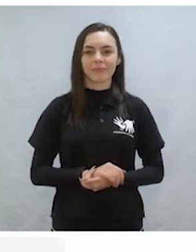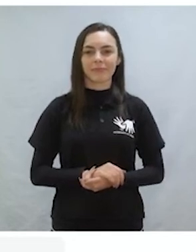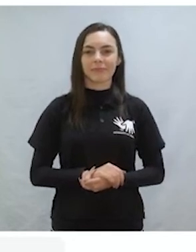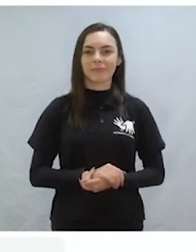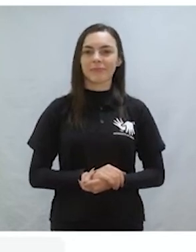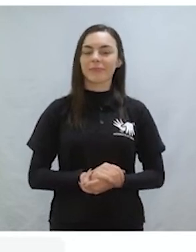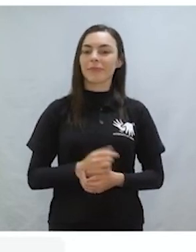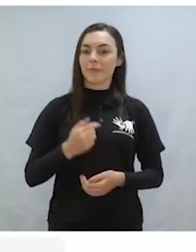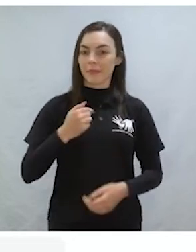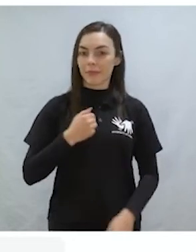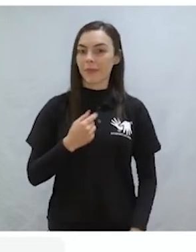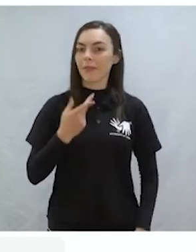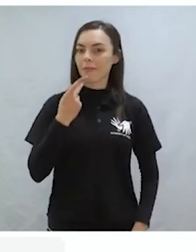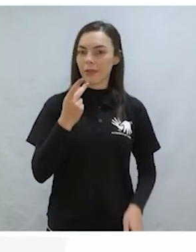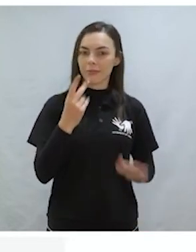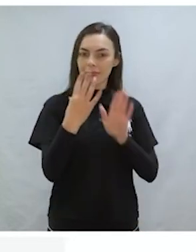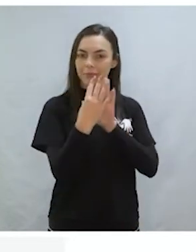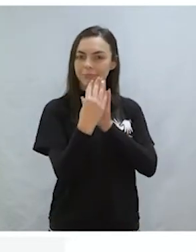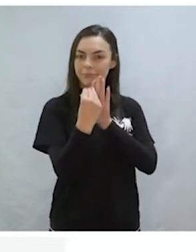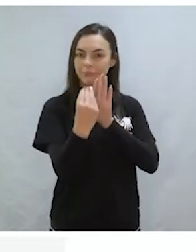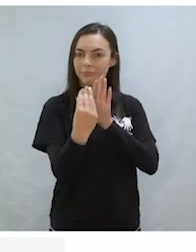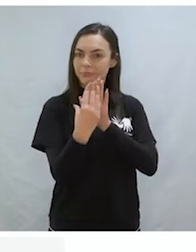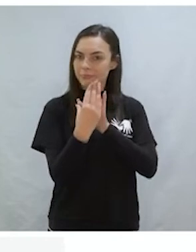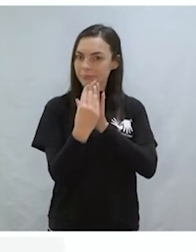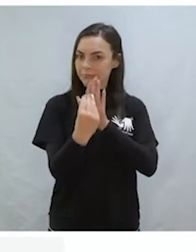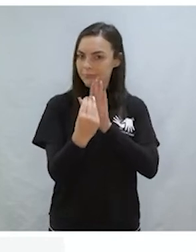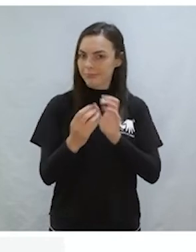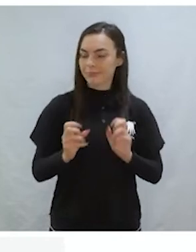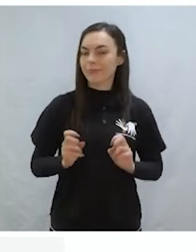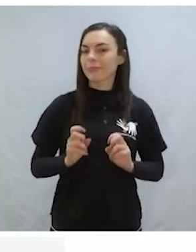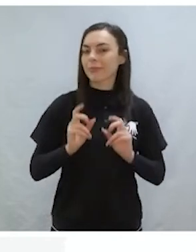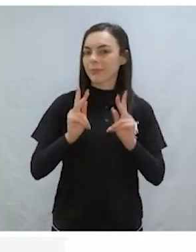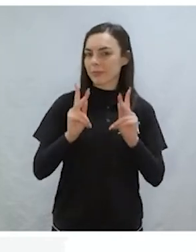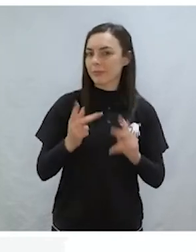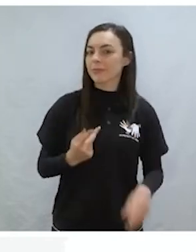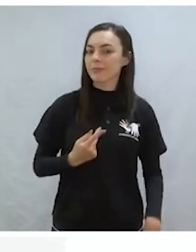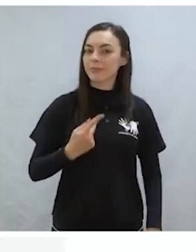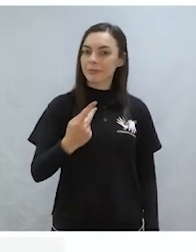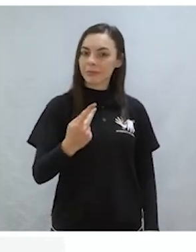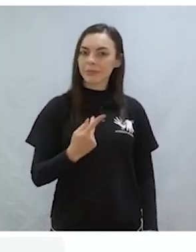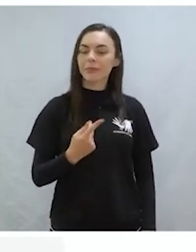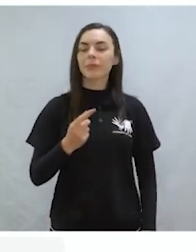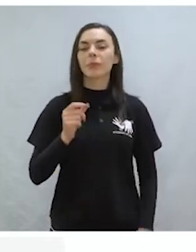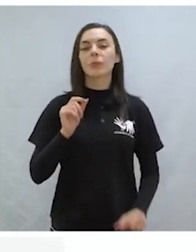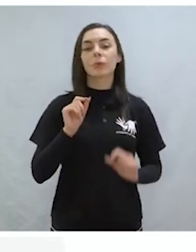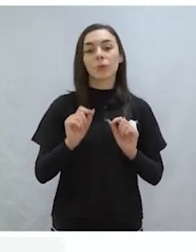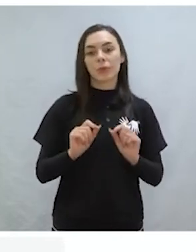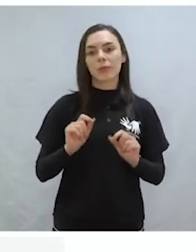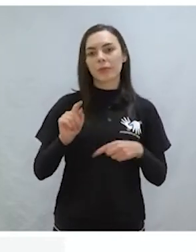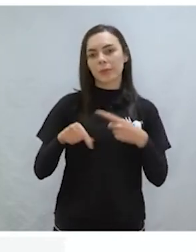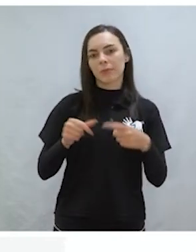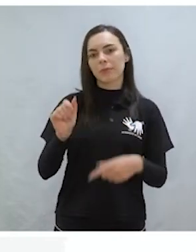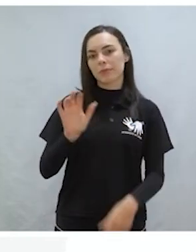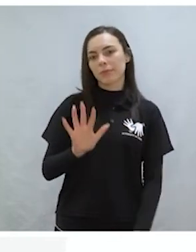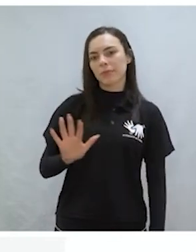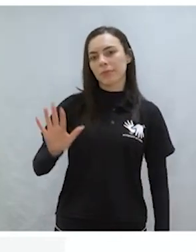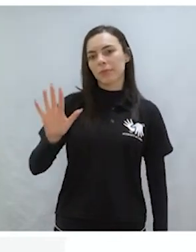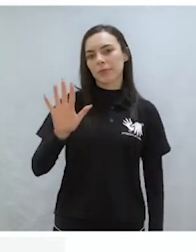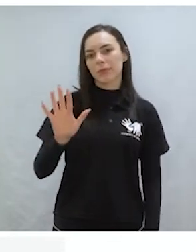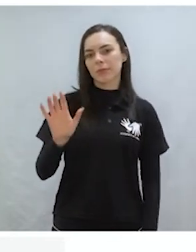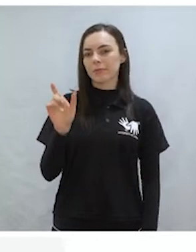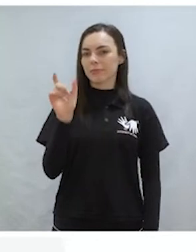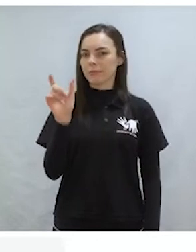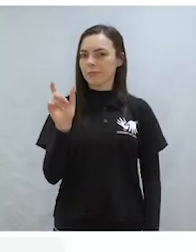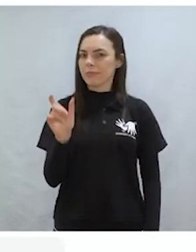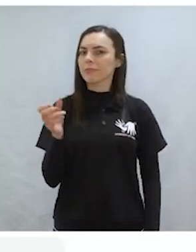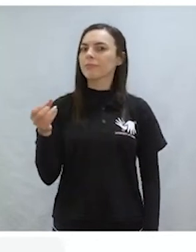Vamos, recita comigo, eu falo, você repete as letrinhas aí. E nós vamos ter imagens aqui, outras